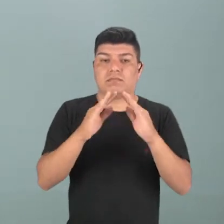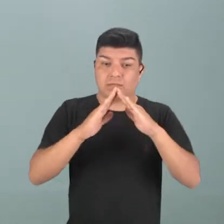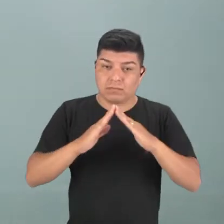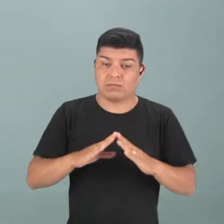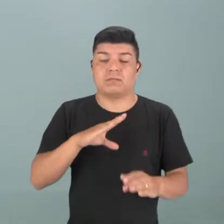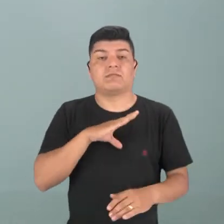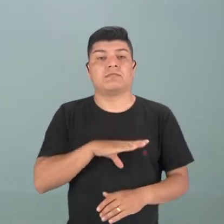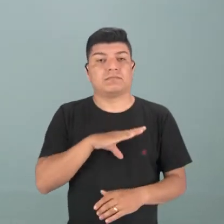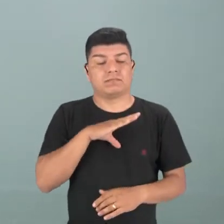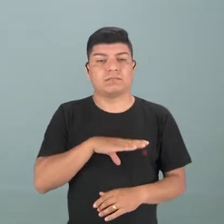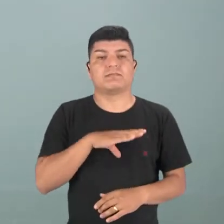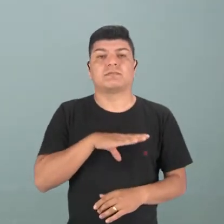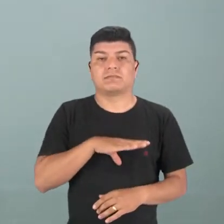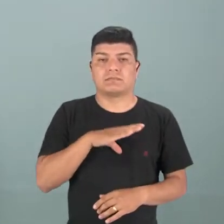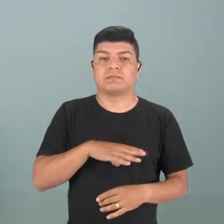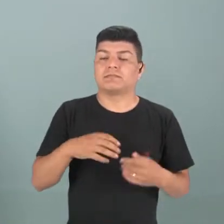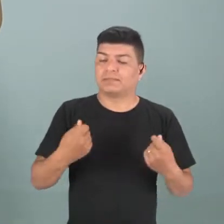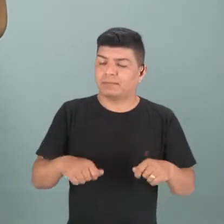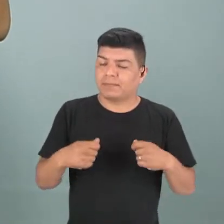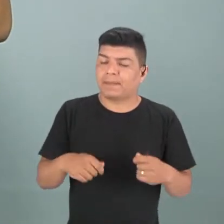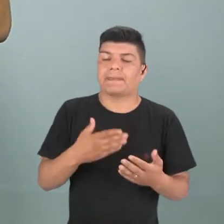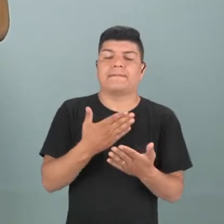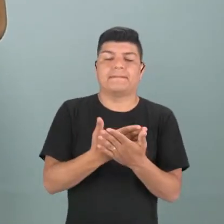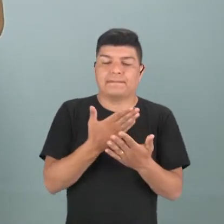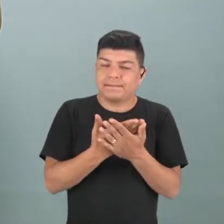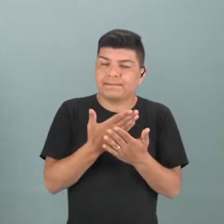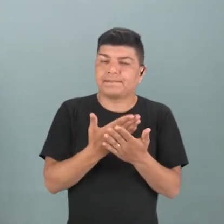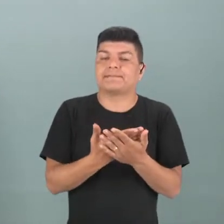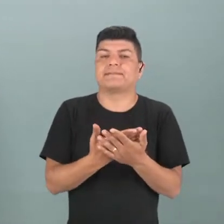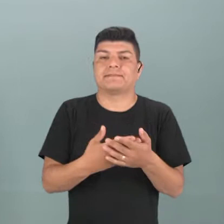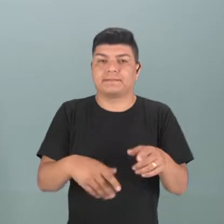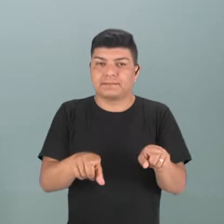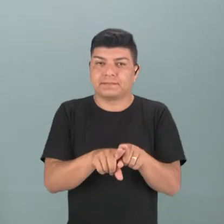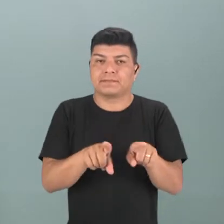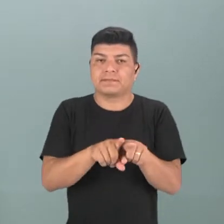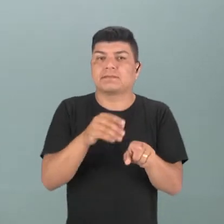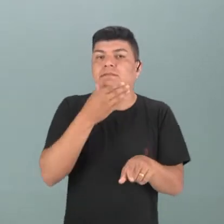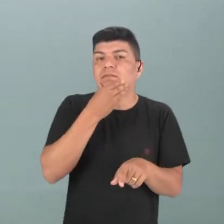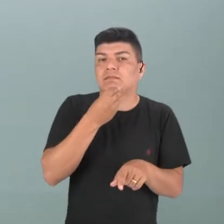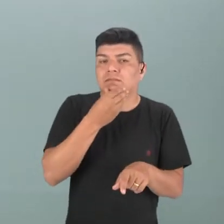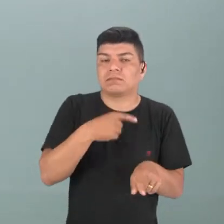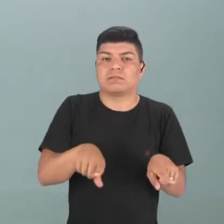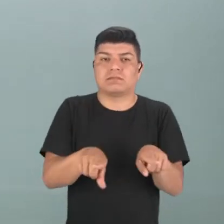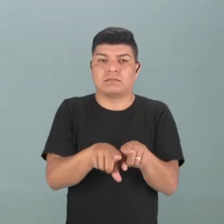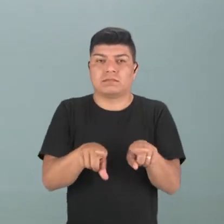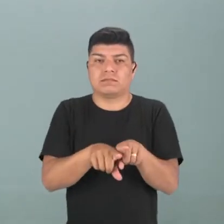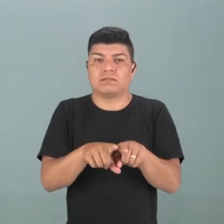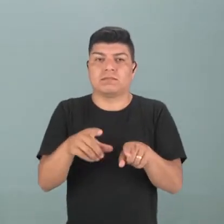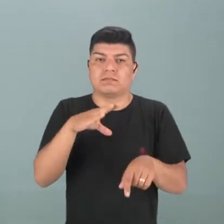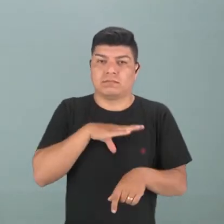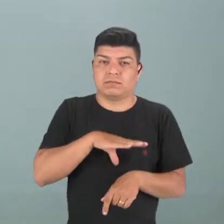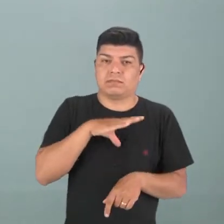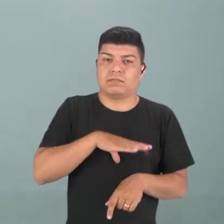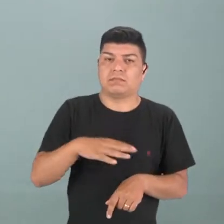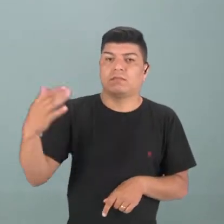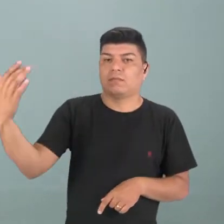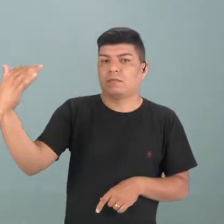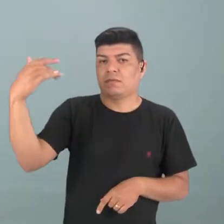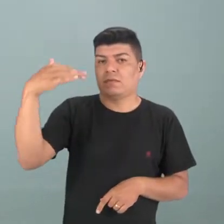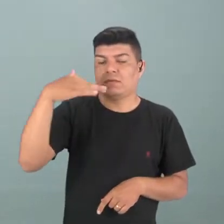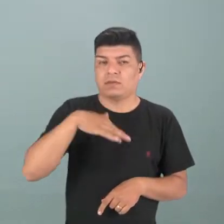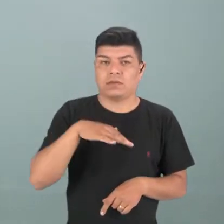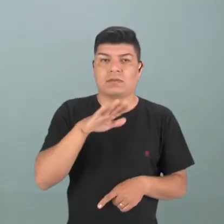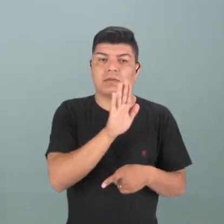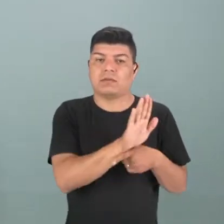cidade para poder estudar. Outros meninos também, né, vinham para a cidade, ajudavam,